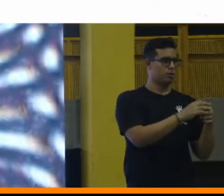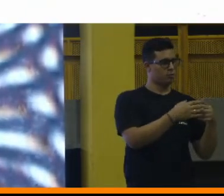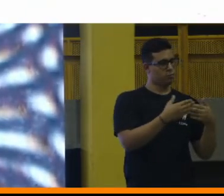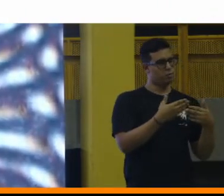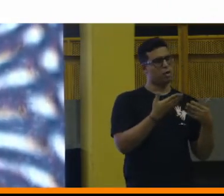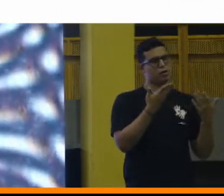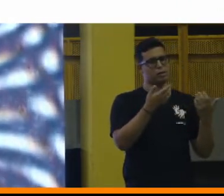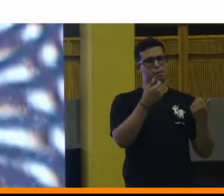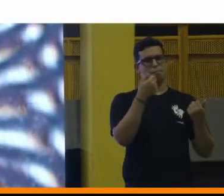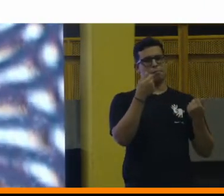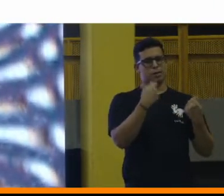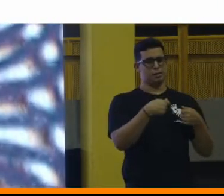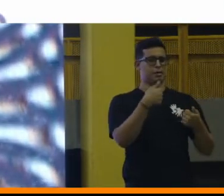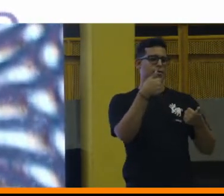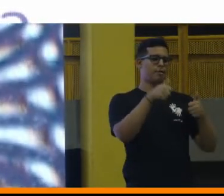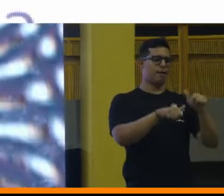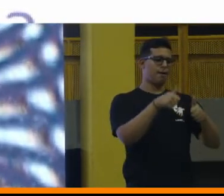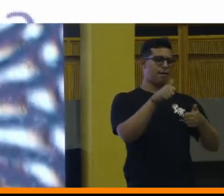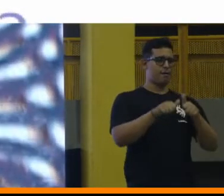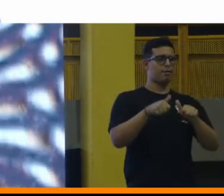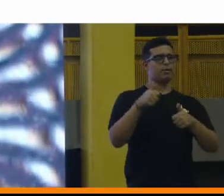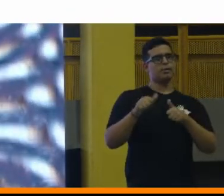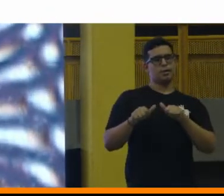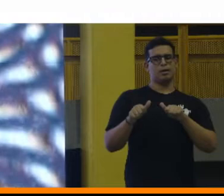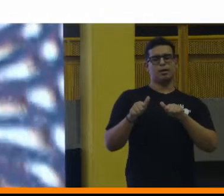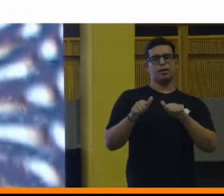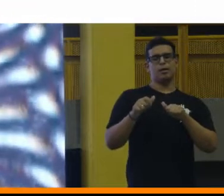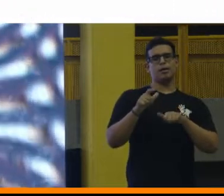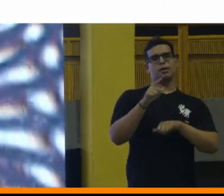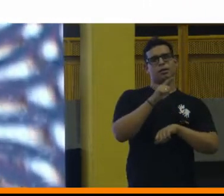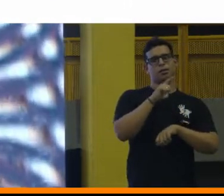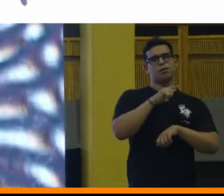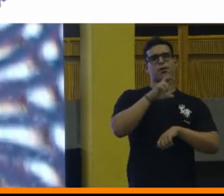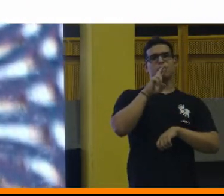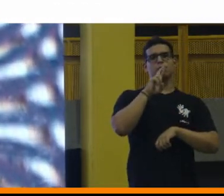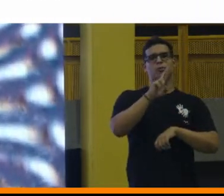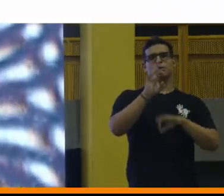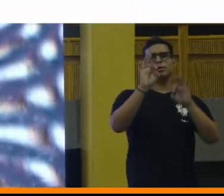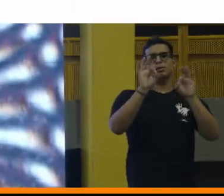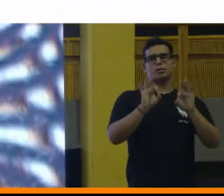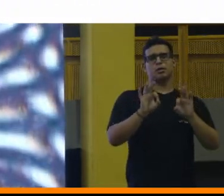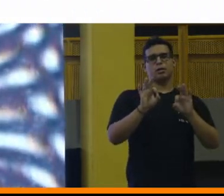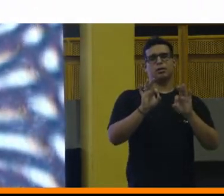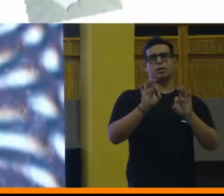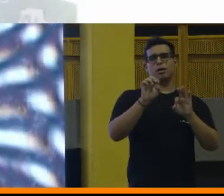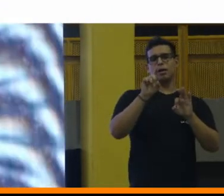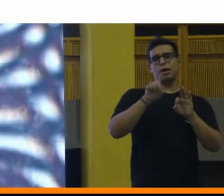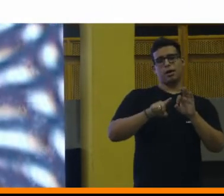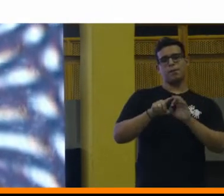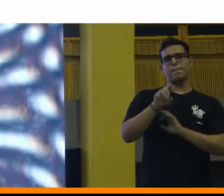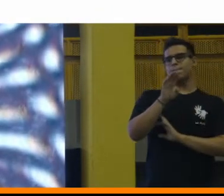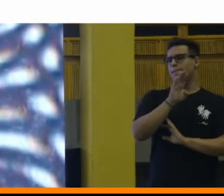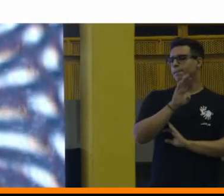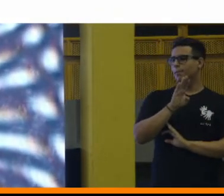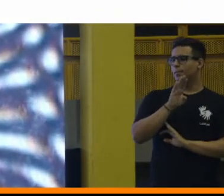você fez uma análise e concluiu que a resposta correta era B de bola.